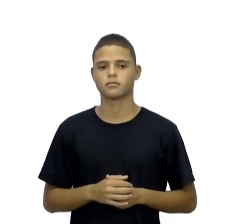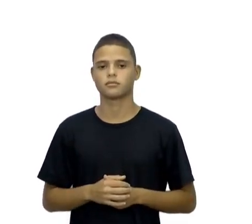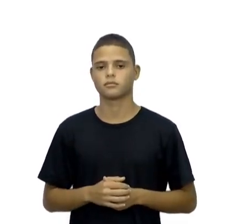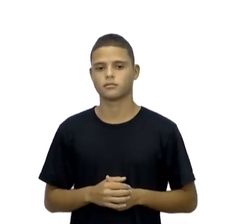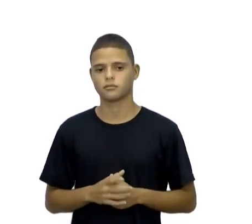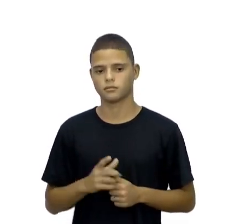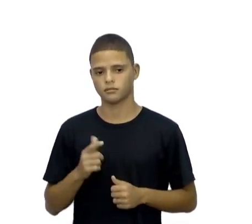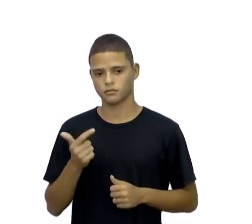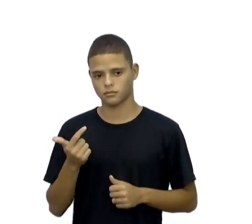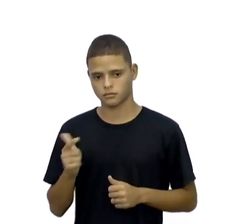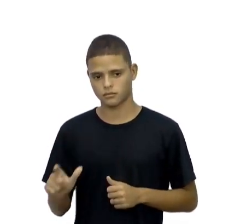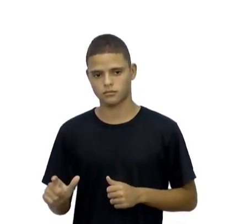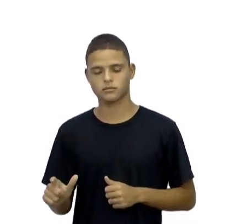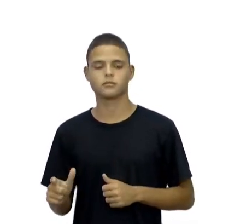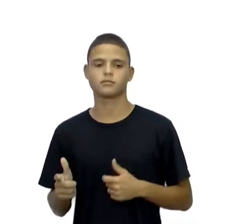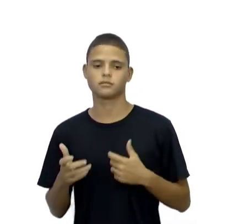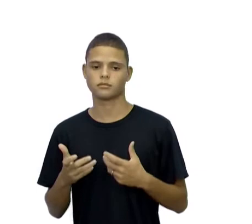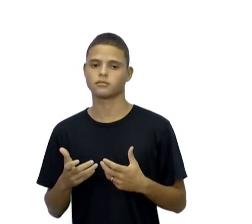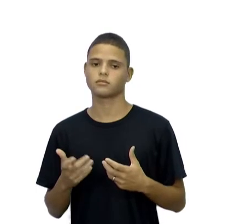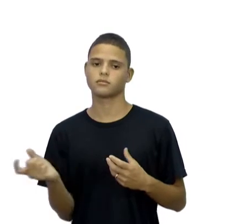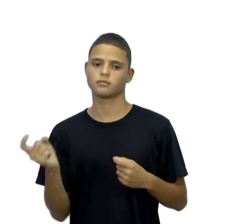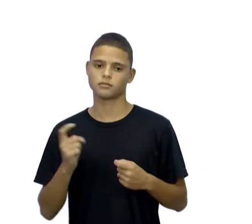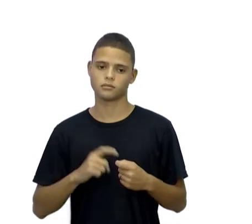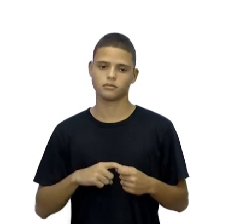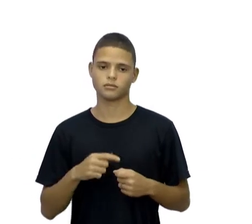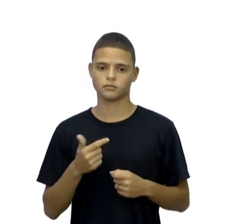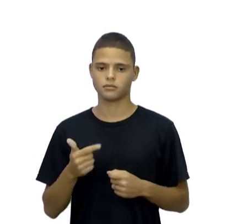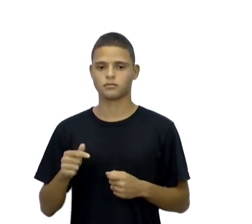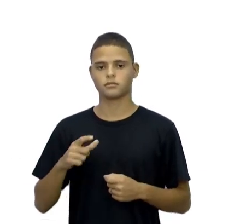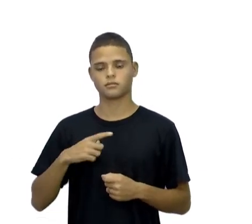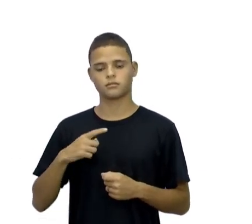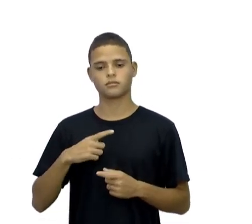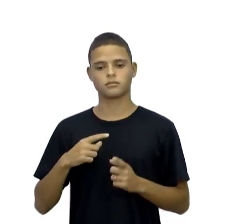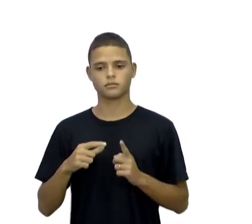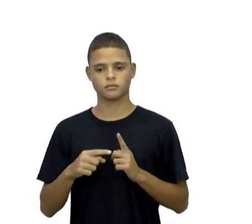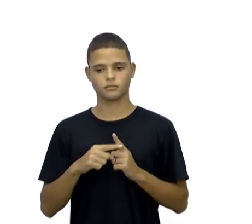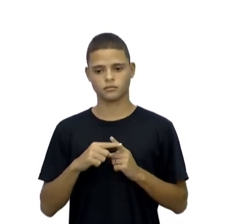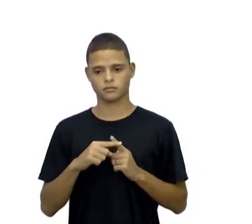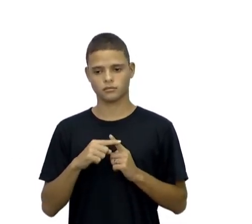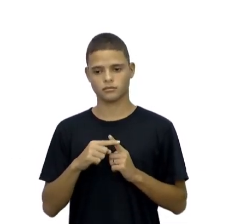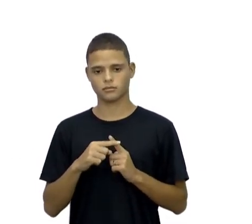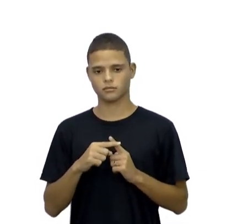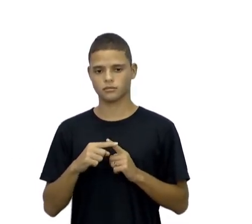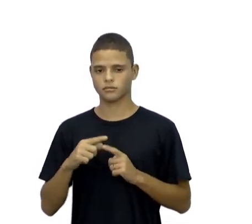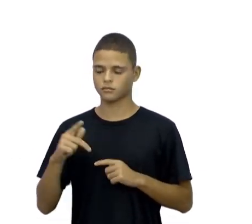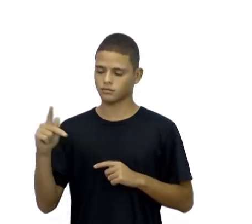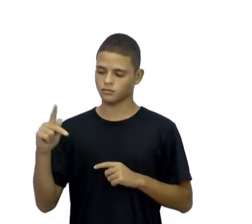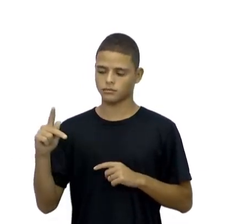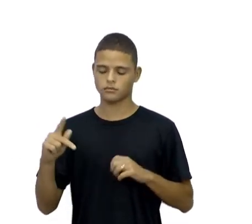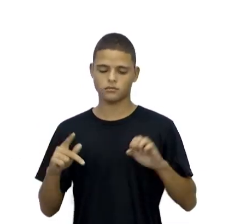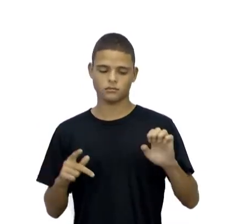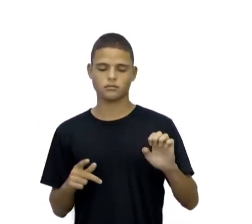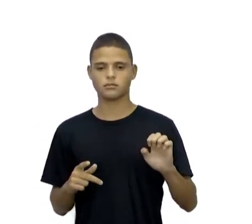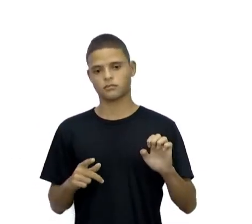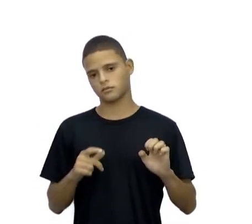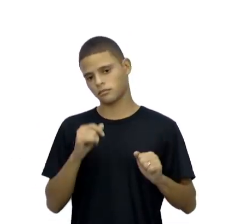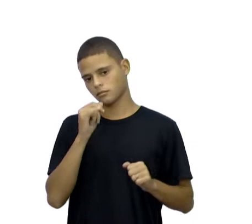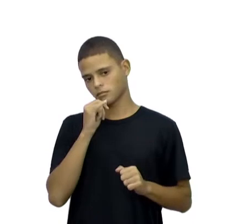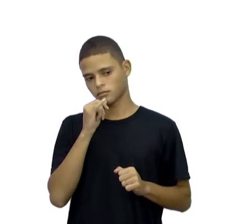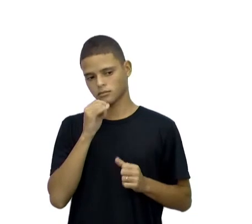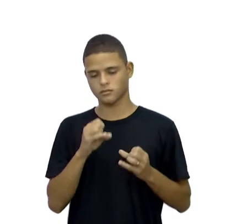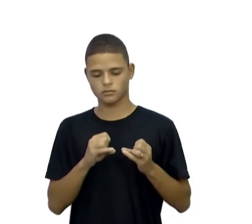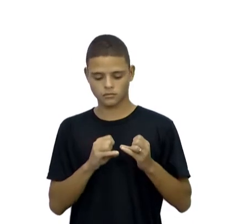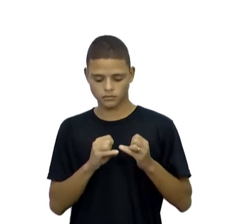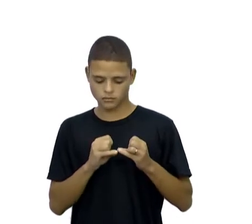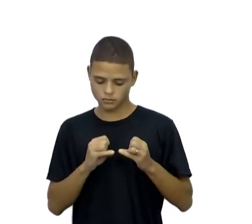novo. Doido para sair desse lugar, né? Então aqui tem o próton, aqui tem o elétron. Então os metais, por exemplo, o fio de cobre, a